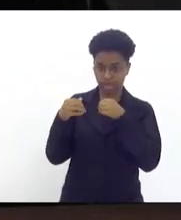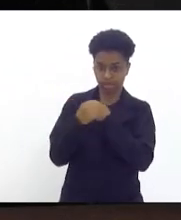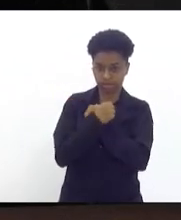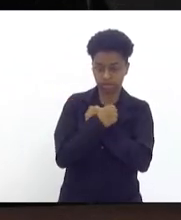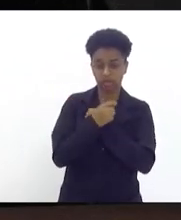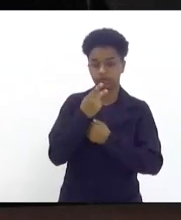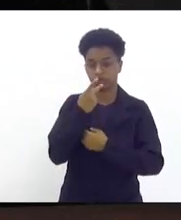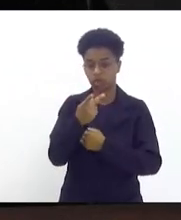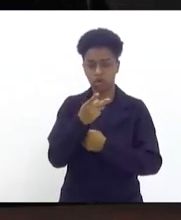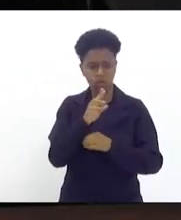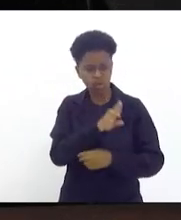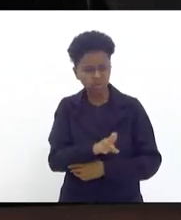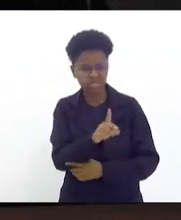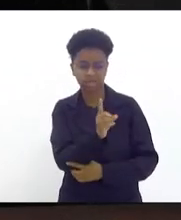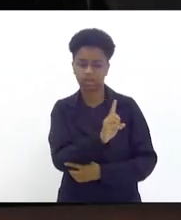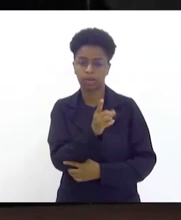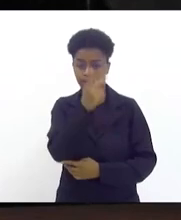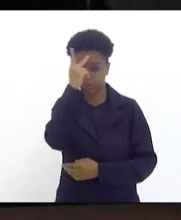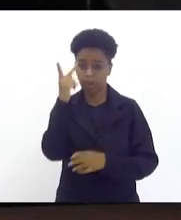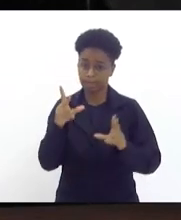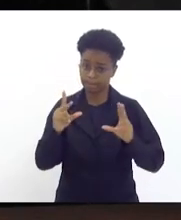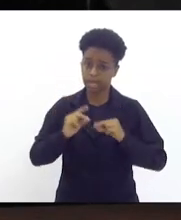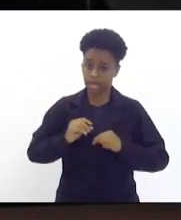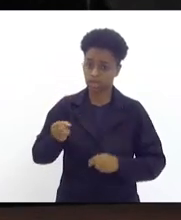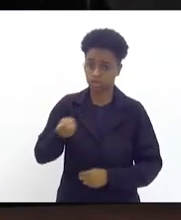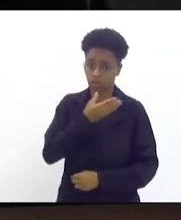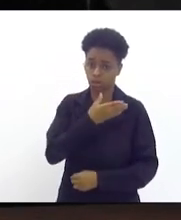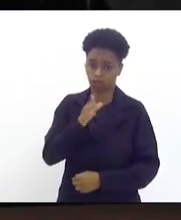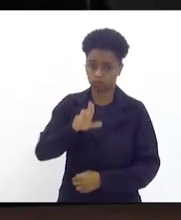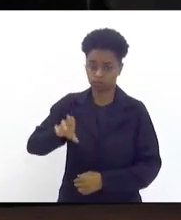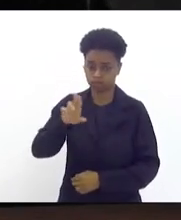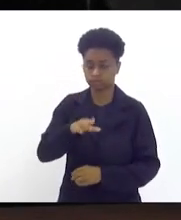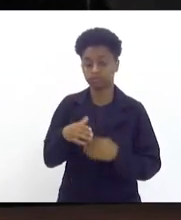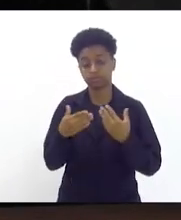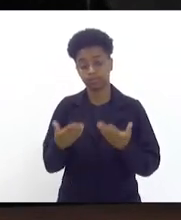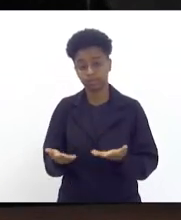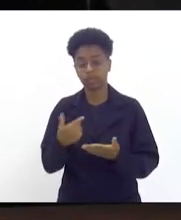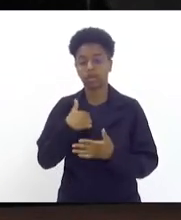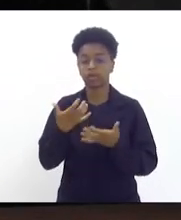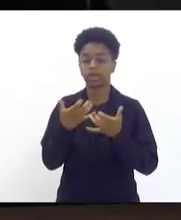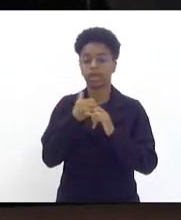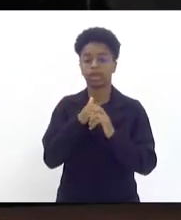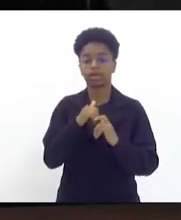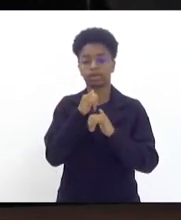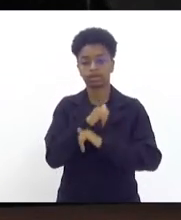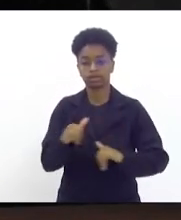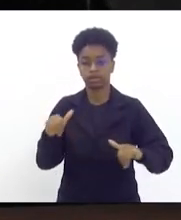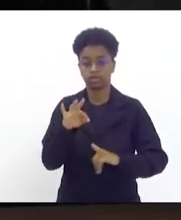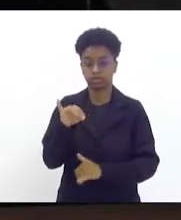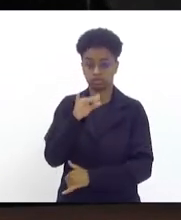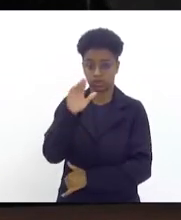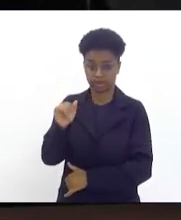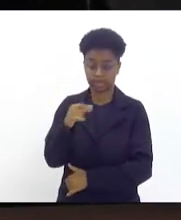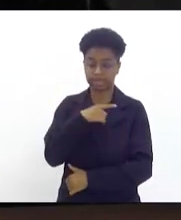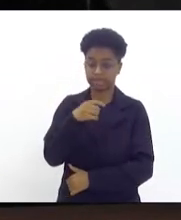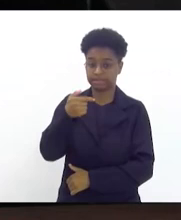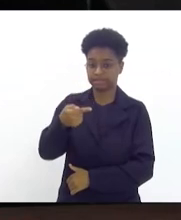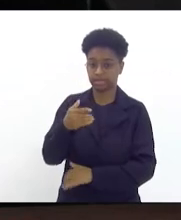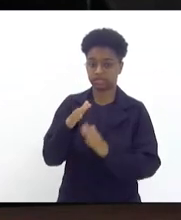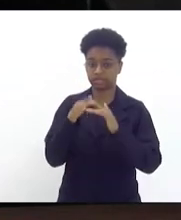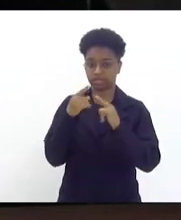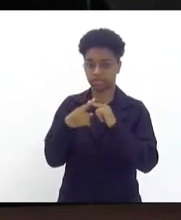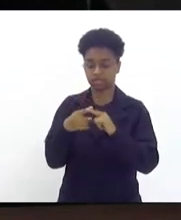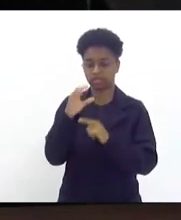um cobertores usados as pessoas merecem cobertores novos então eu quero dizer o seguinte a Tijuca tem sete igrejas católica